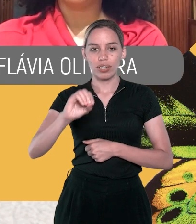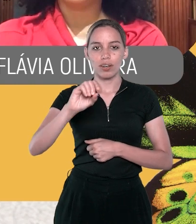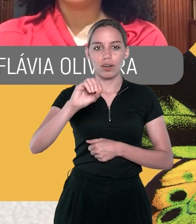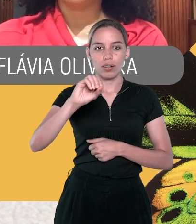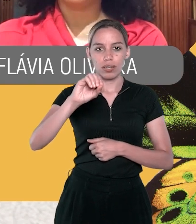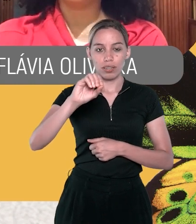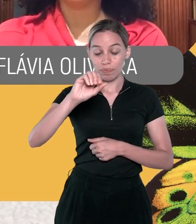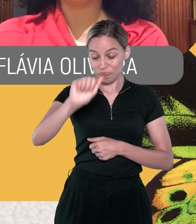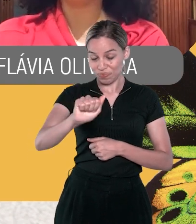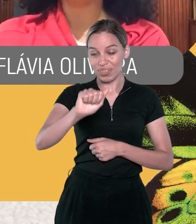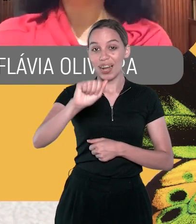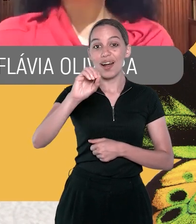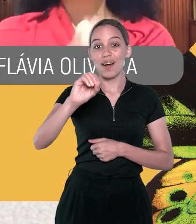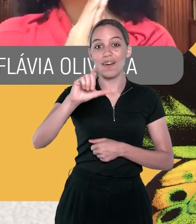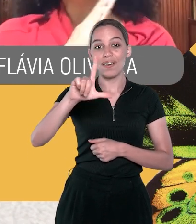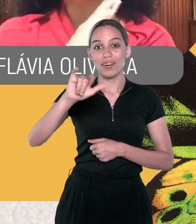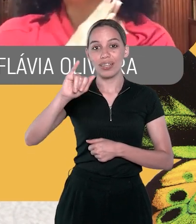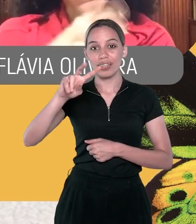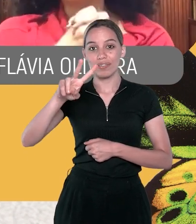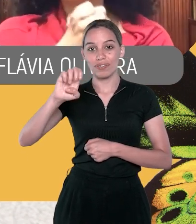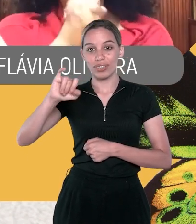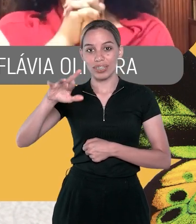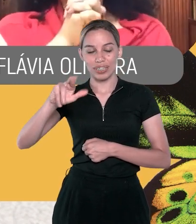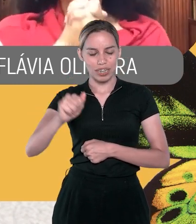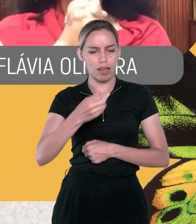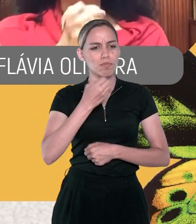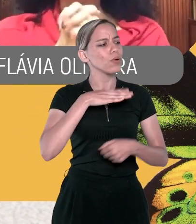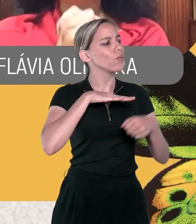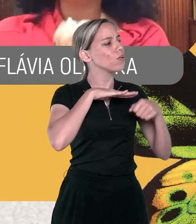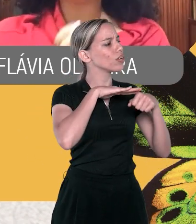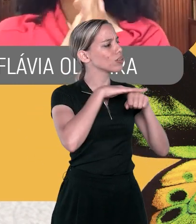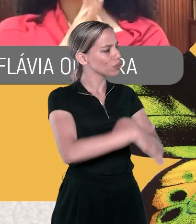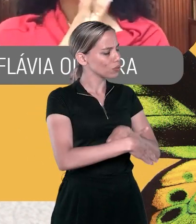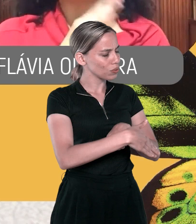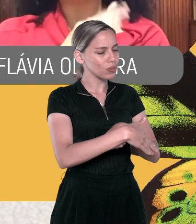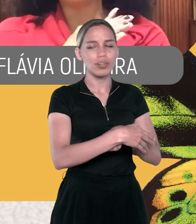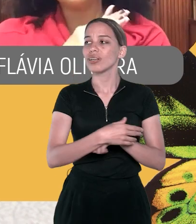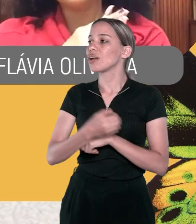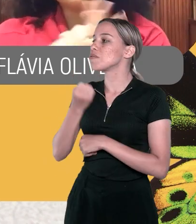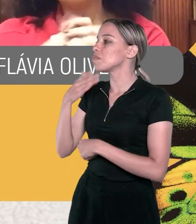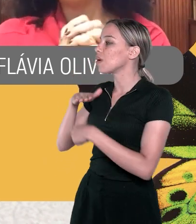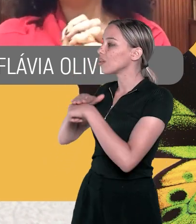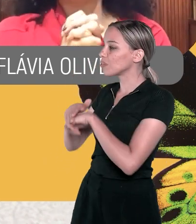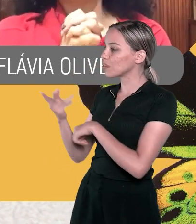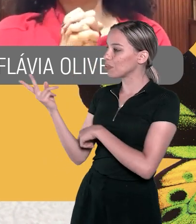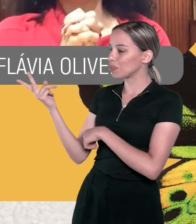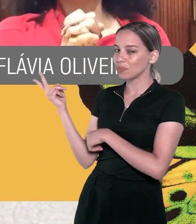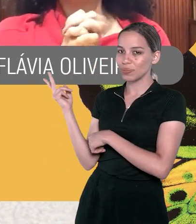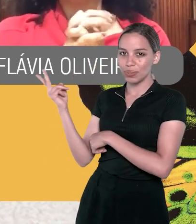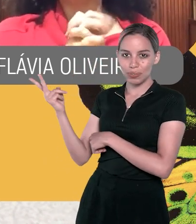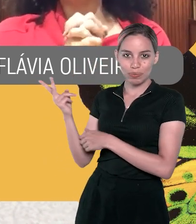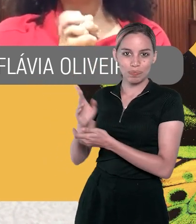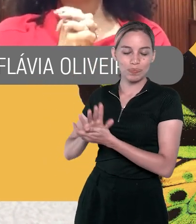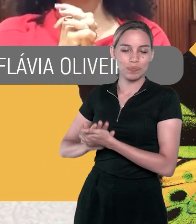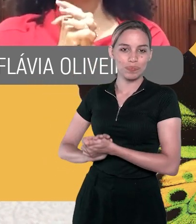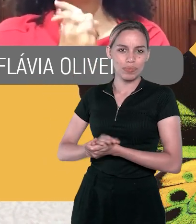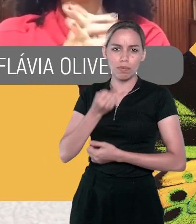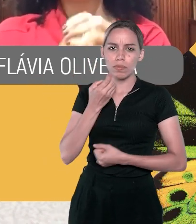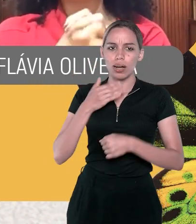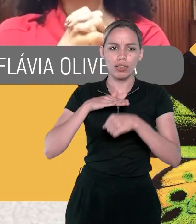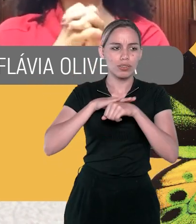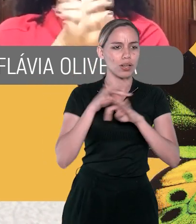Flávia. Boa noite, Afonso querido, Sérgio querido. Boa noite a